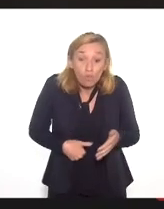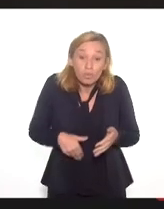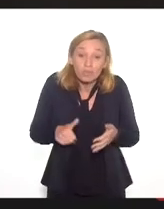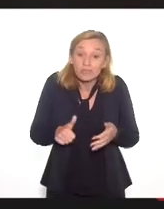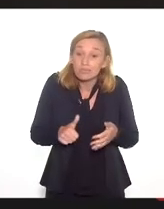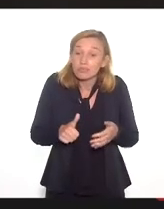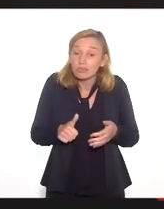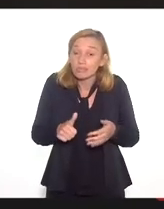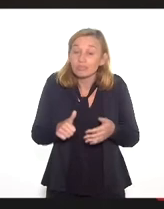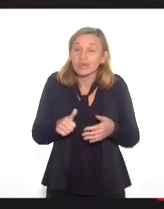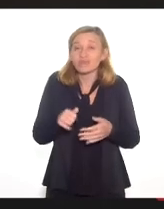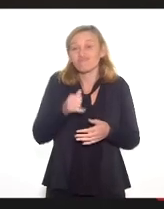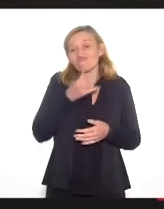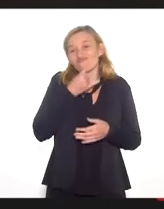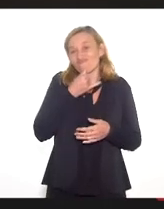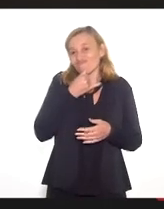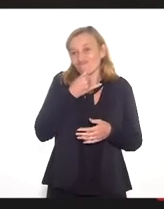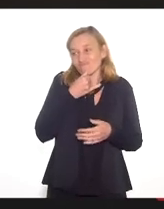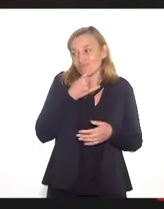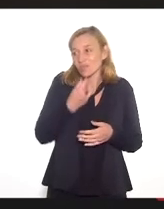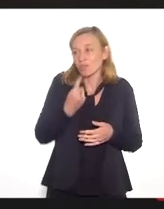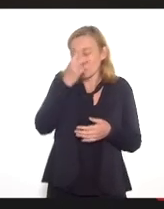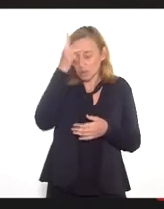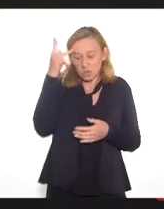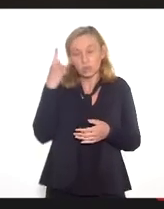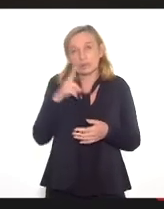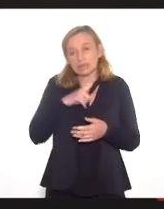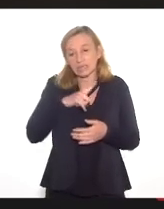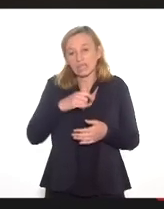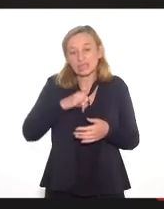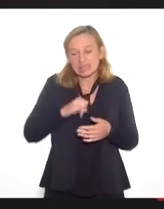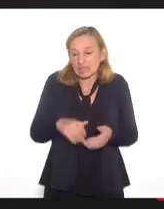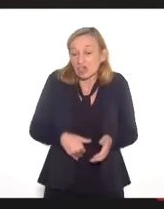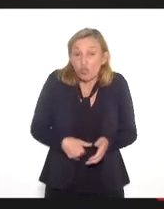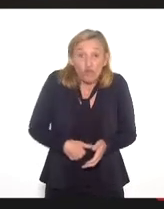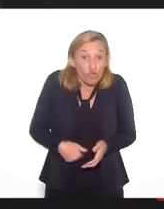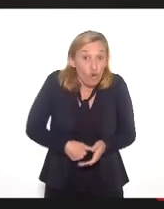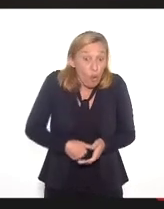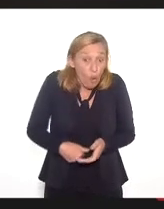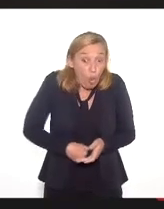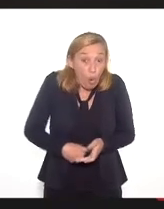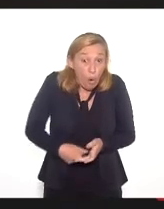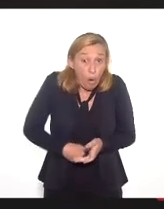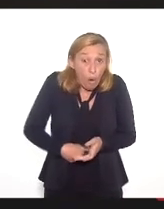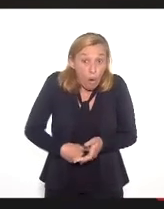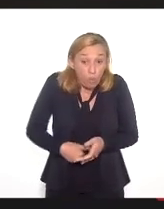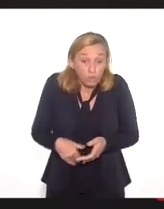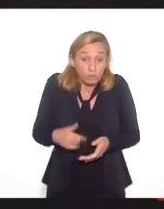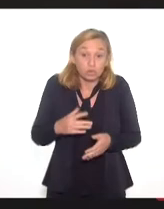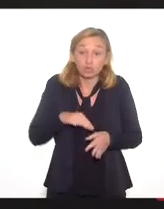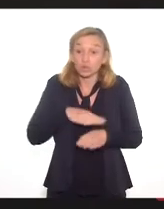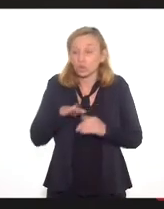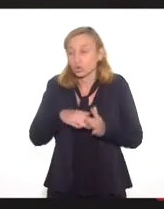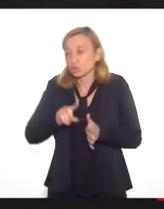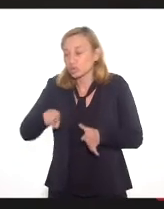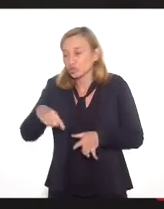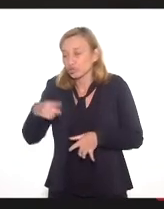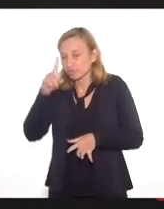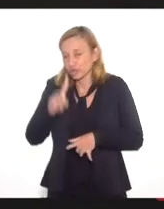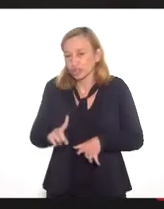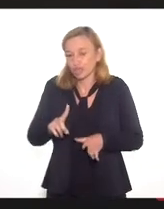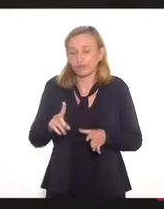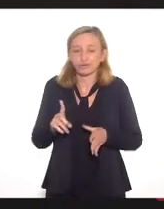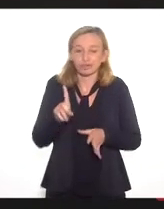maior das indignidades que um ser humano pode ter porque se ele está em situação de fome todos os outros direitos já lhe foram negados a saúde a